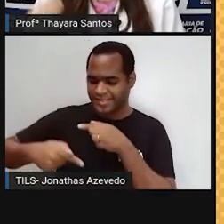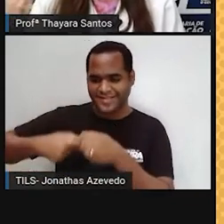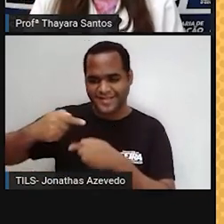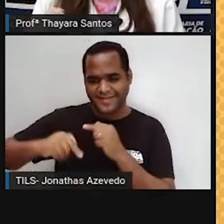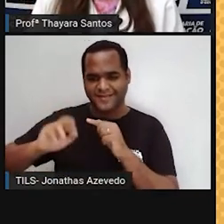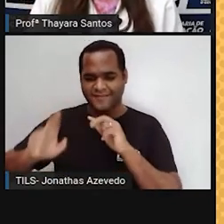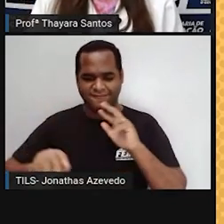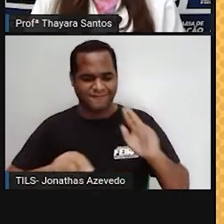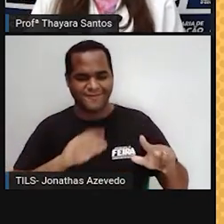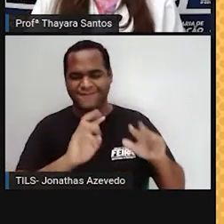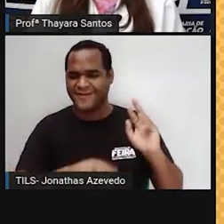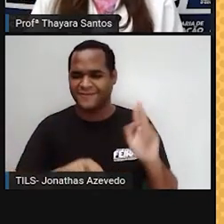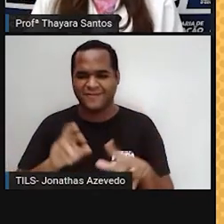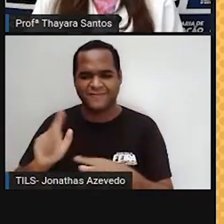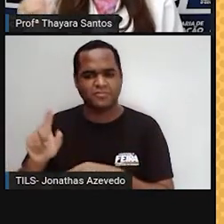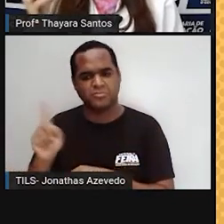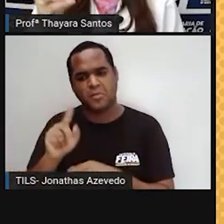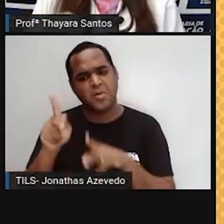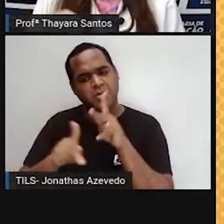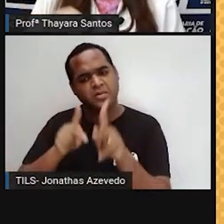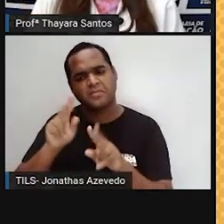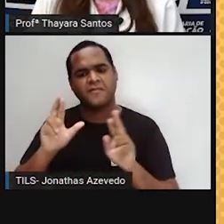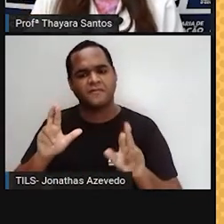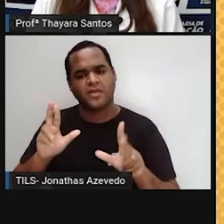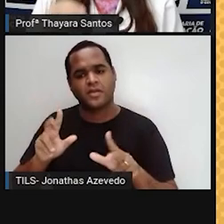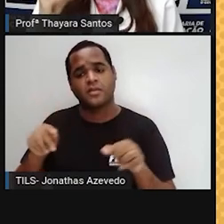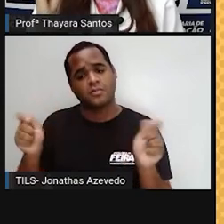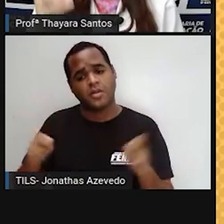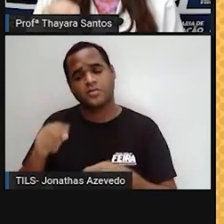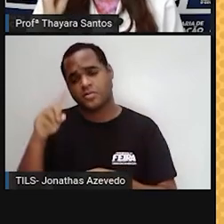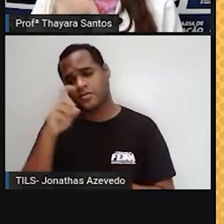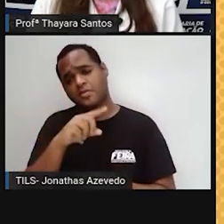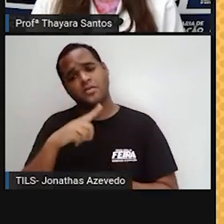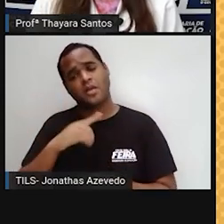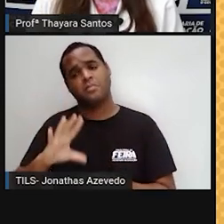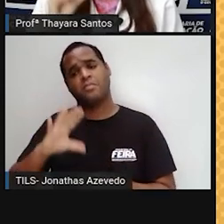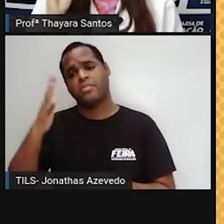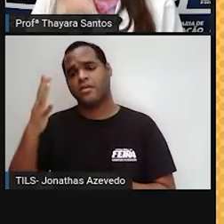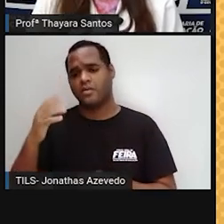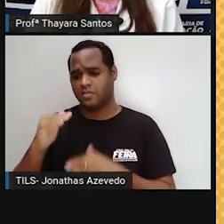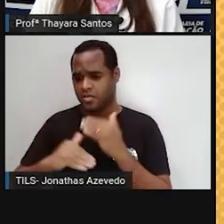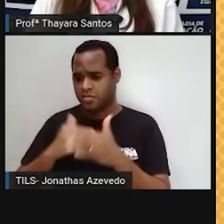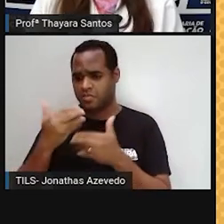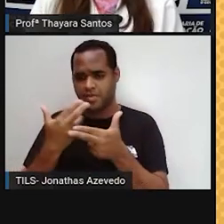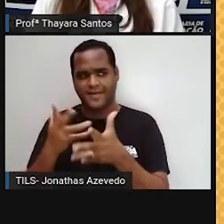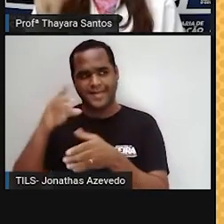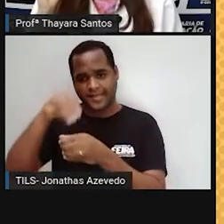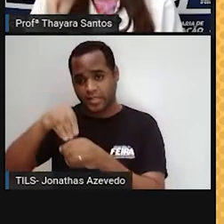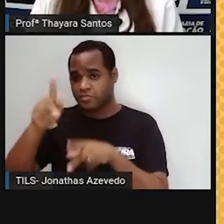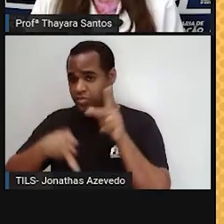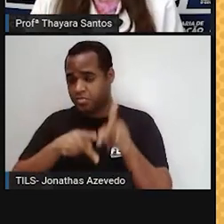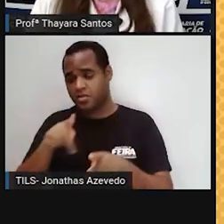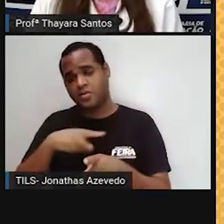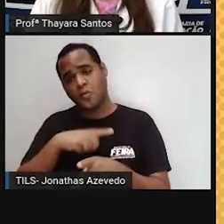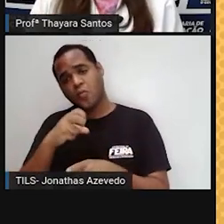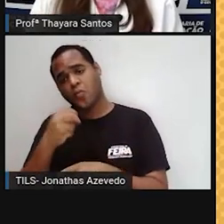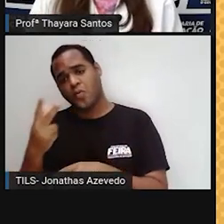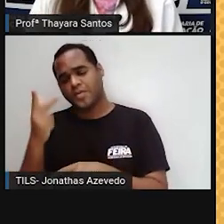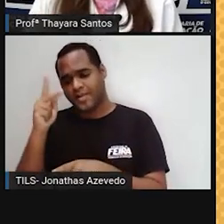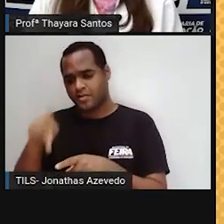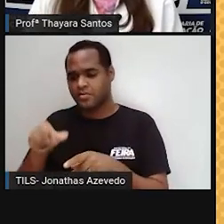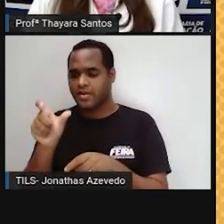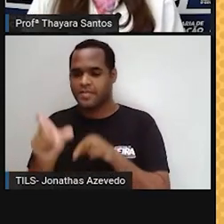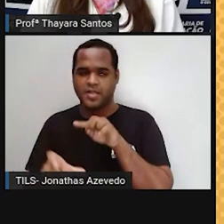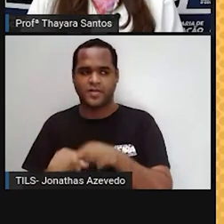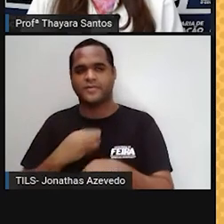de genes ali dentro daquela população, vai ser muito mais difícil de ocorrer evolução dentro daquela população ou dentro daquela